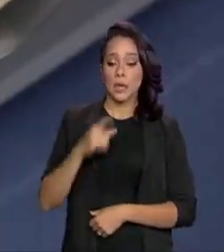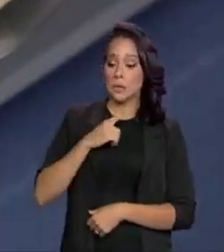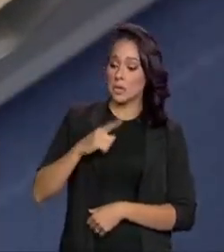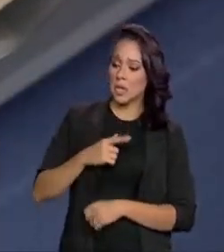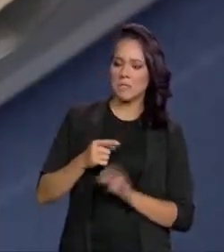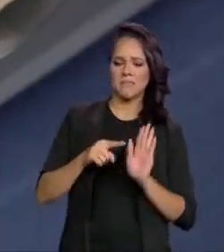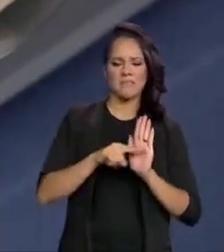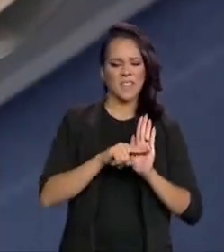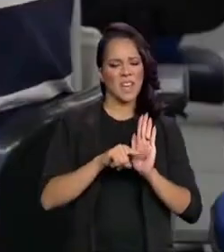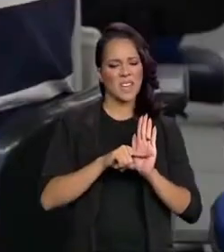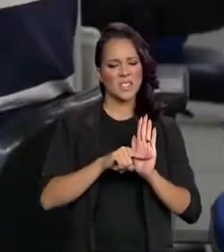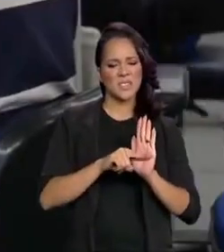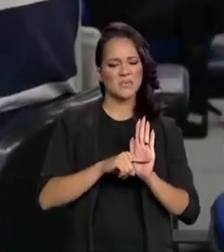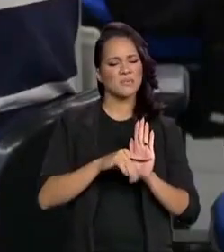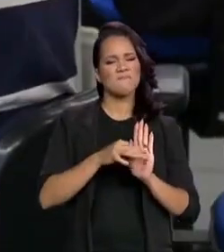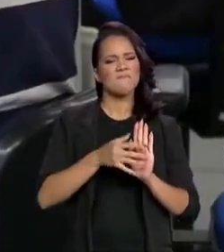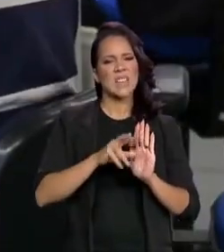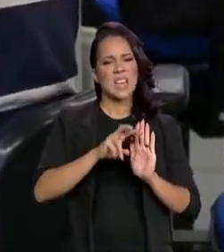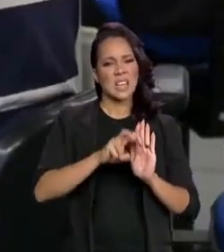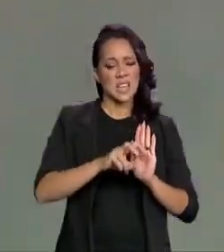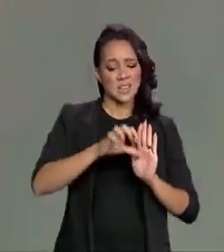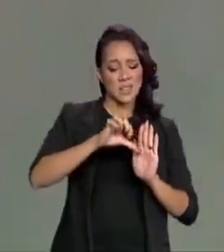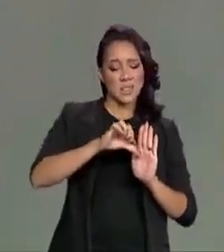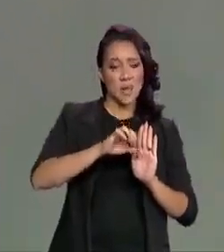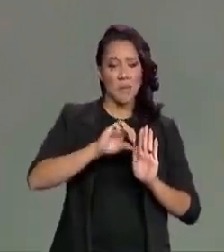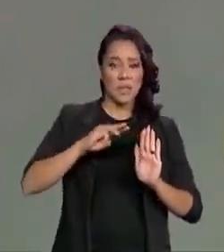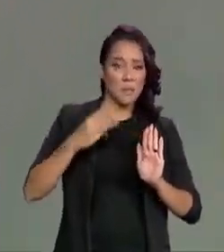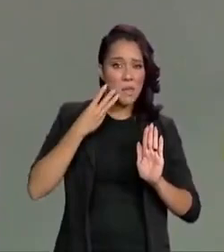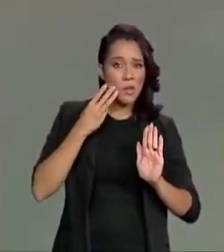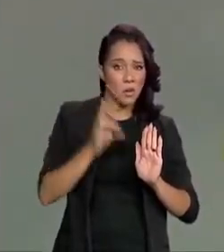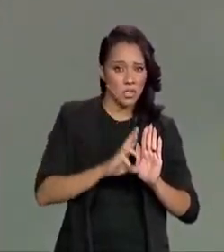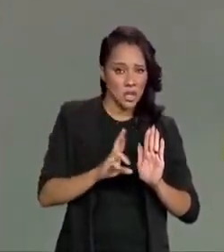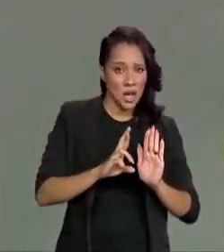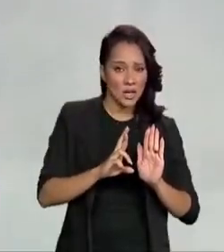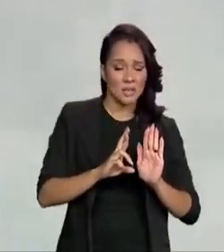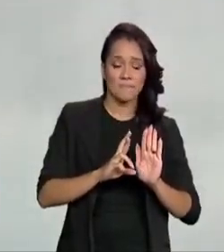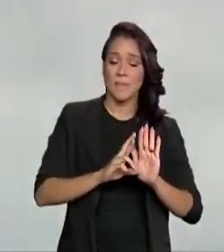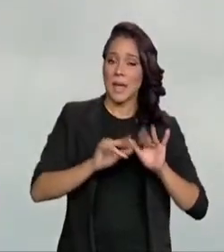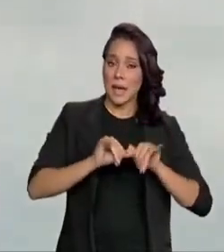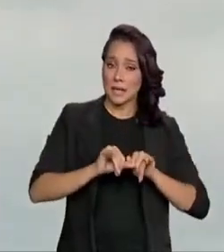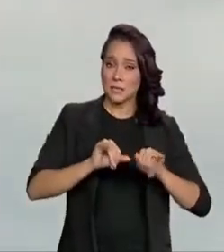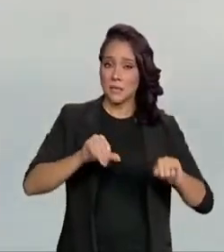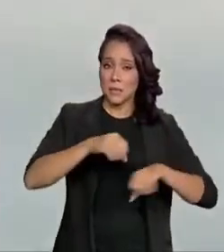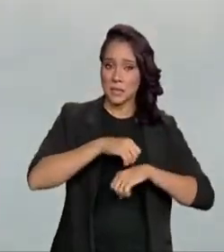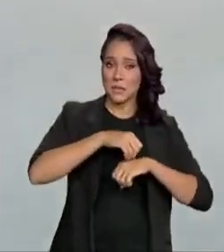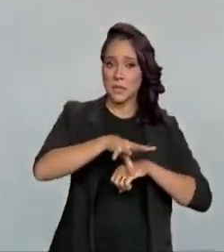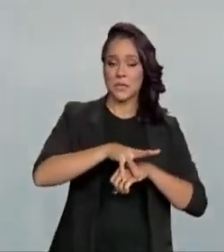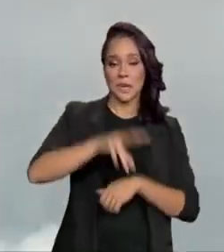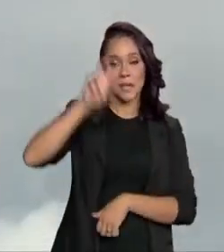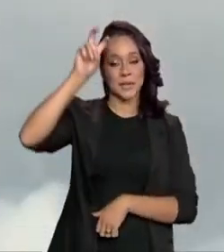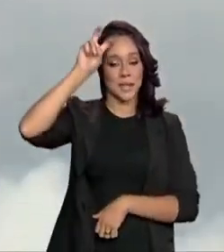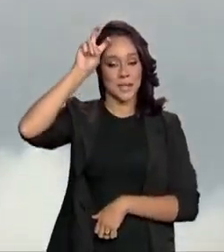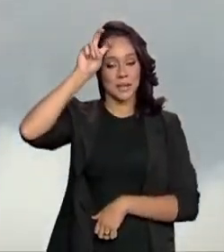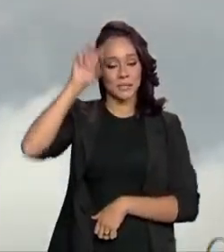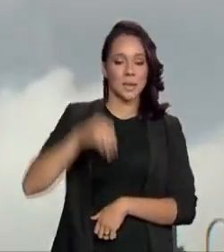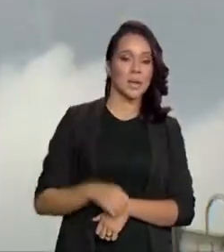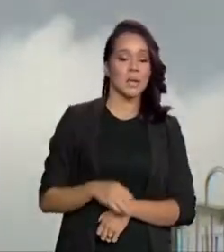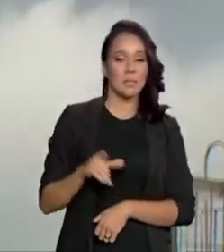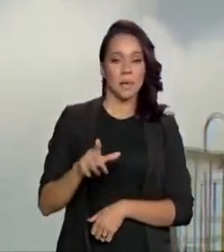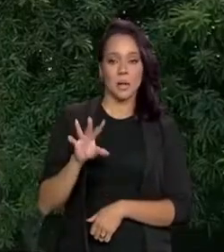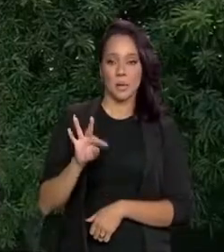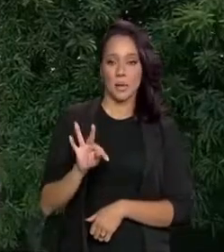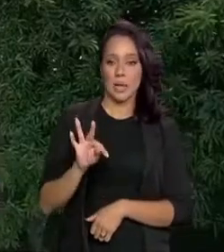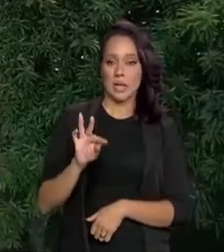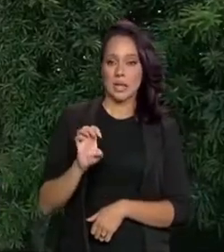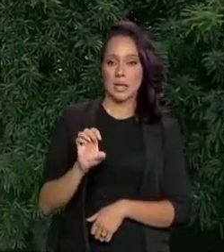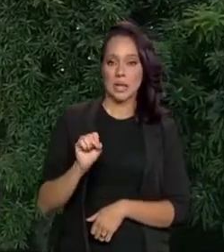saldo negativo de 590 milhões de reais. Os dados foram divulgados nesta quinta-feira pelo Tesouro